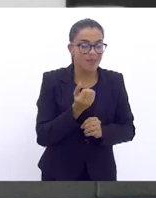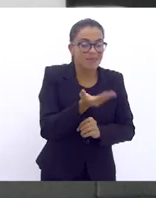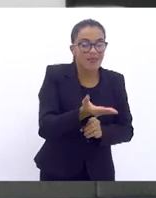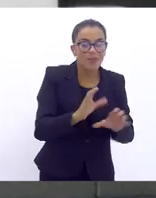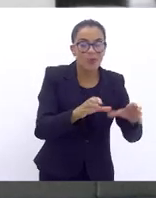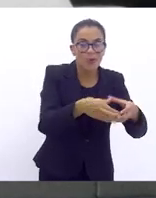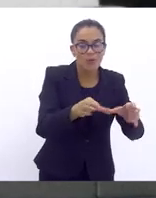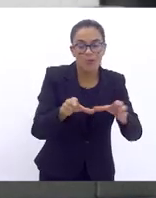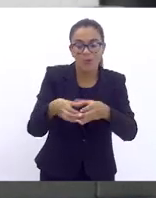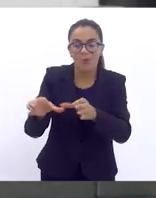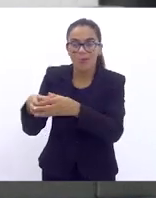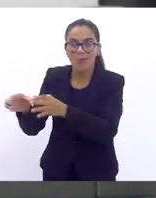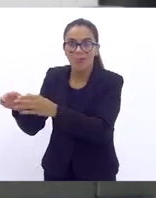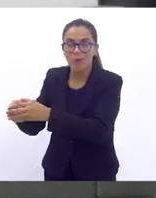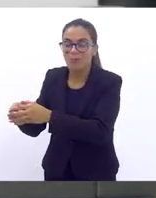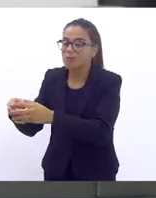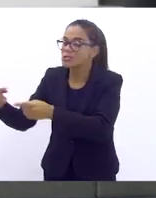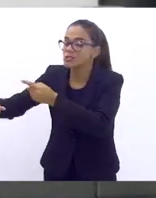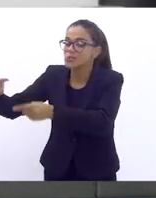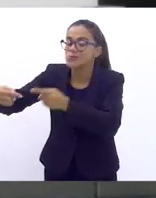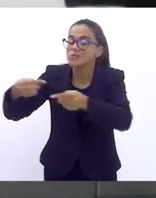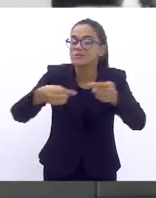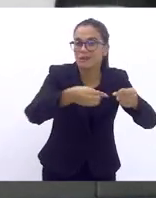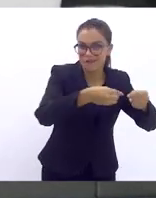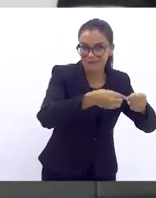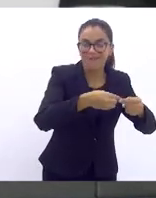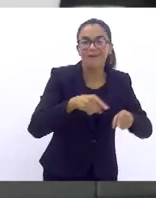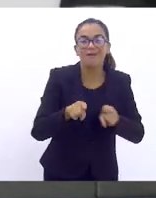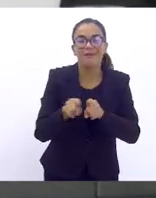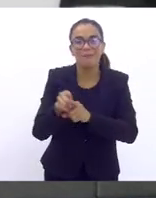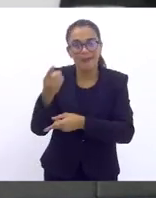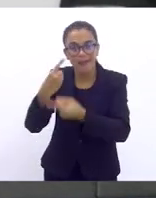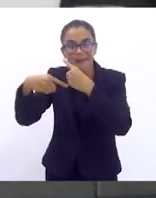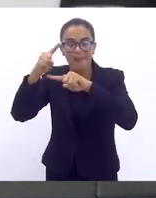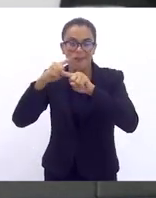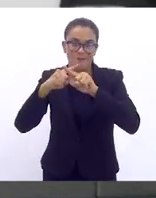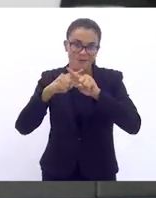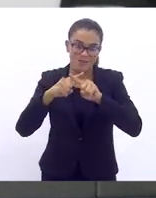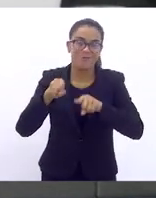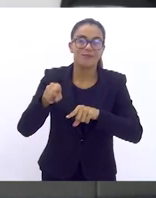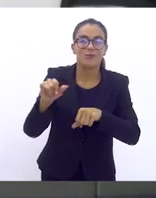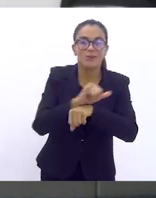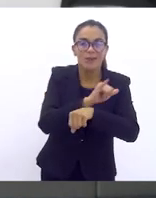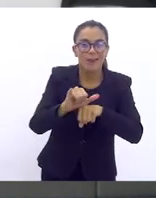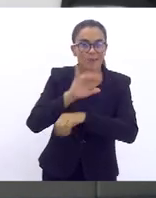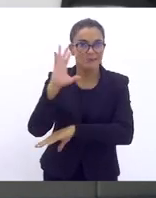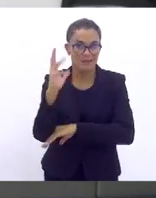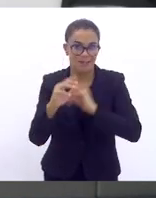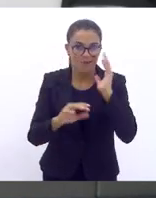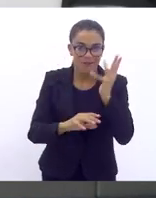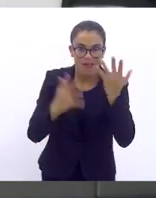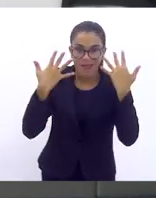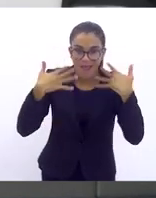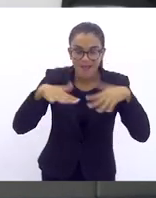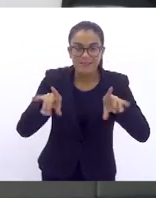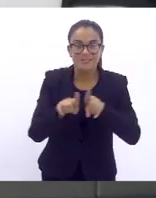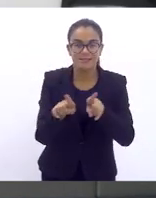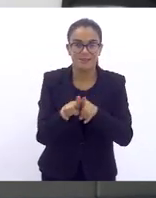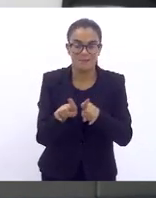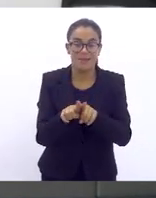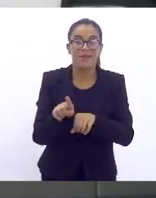secretarias vinculadas a preservação e recuperação dos recursos naturais os sustentável desses recursos